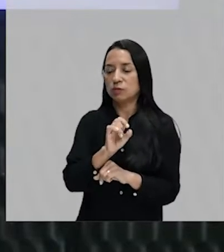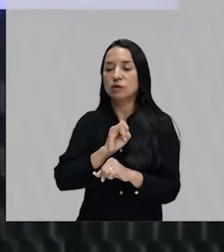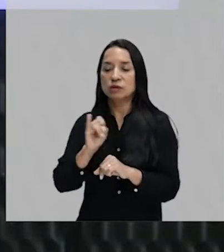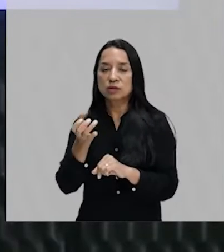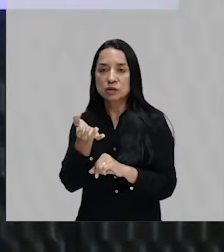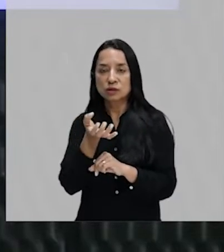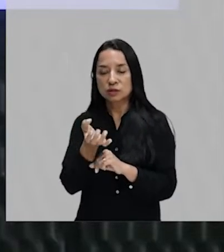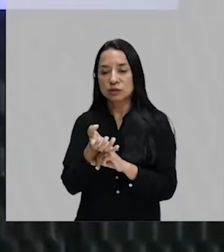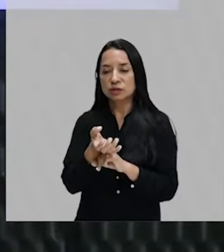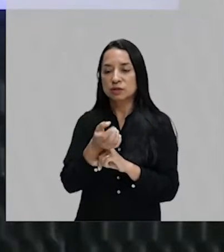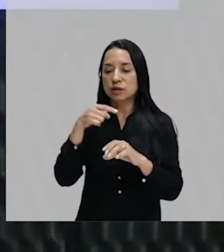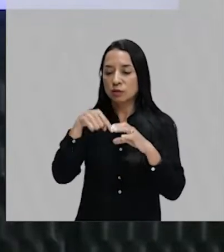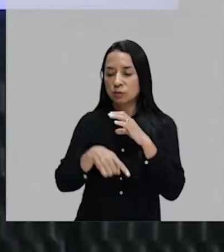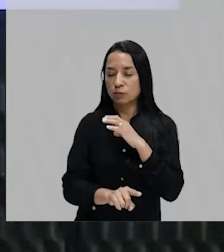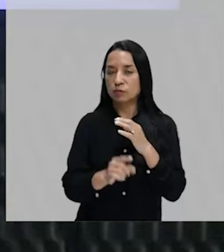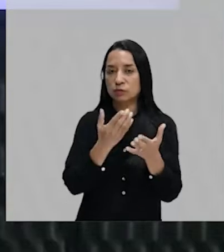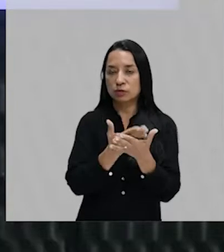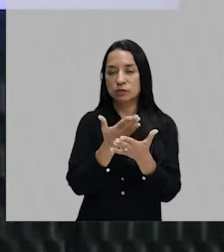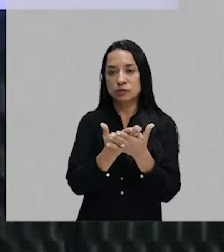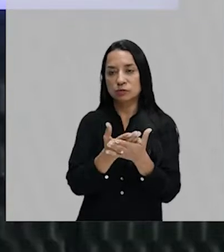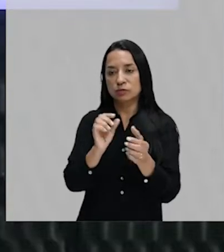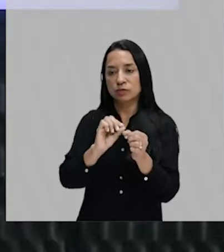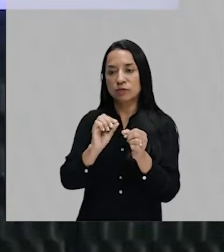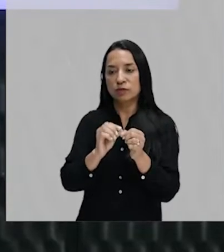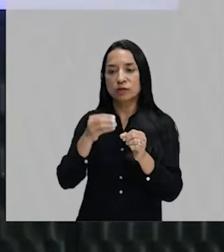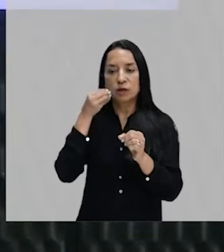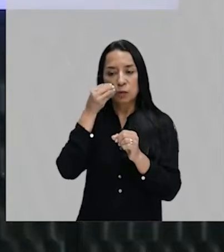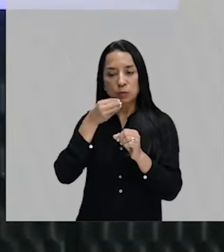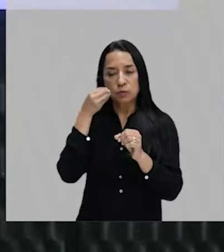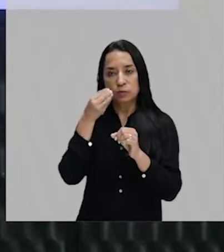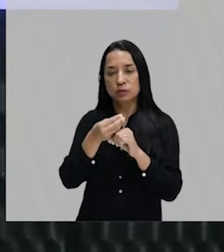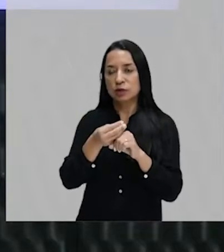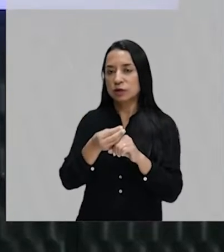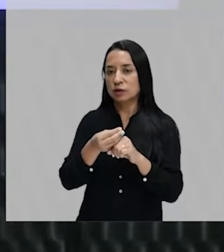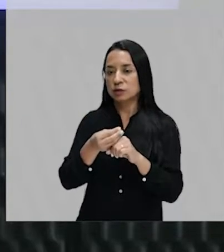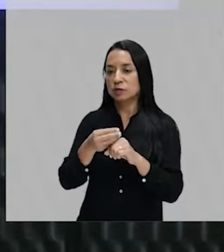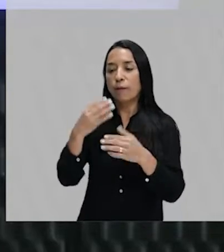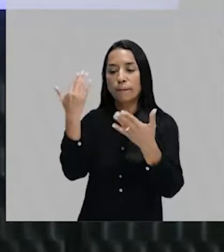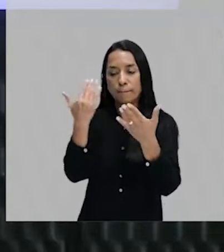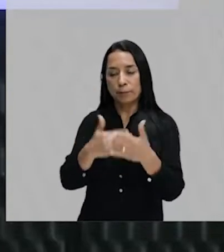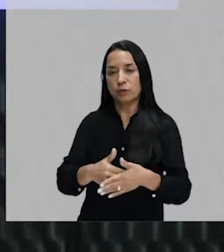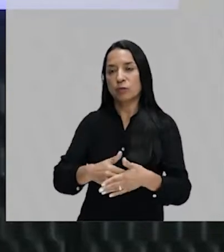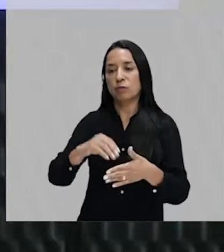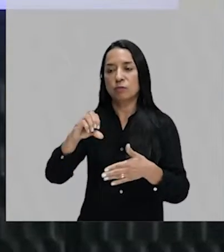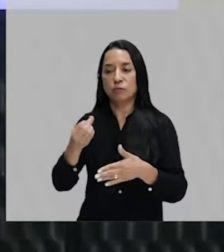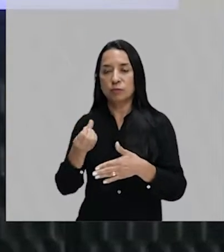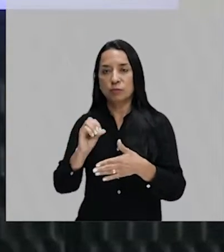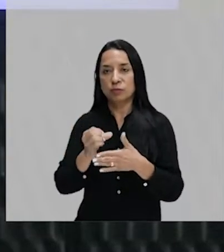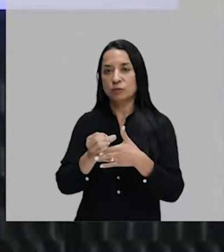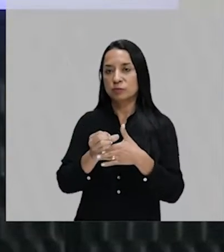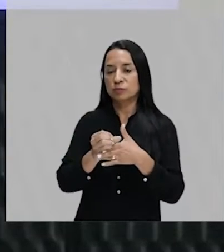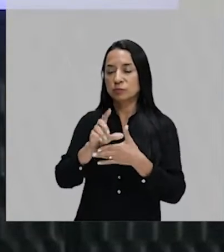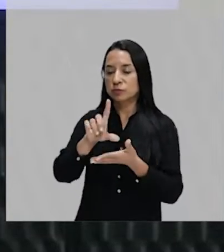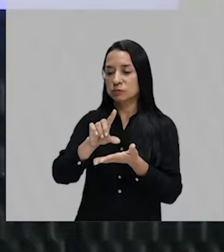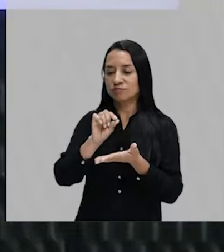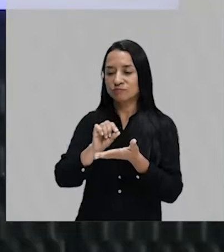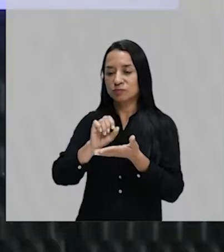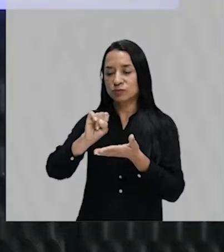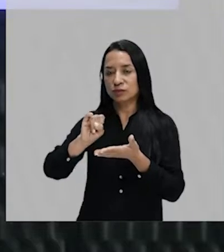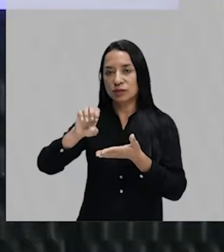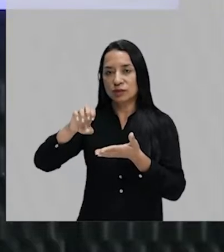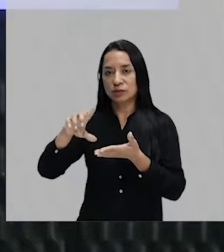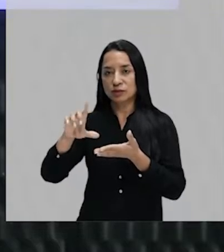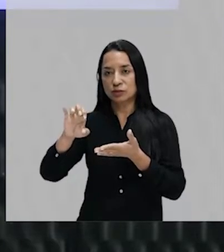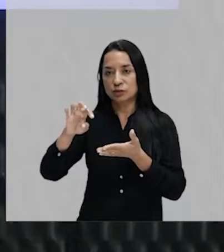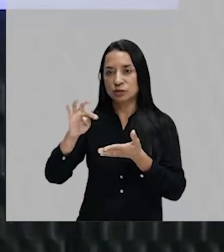vai fazer né algum teste alguma prova algum seletivo em fim né independente do Objetivo pelo